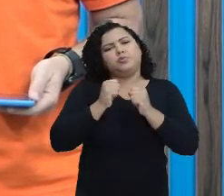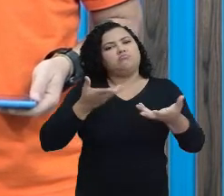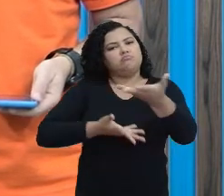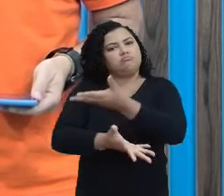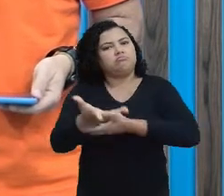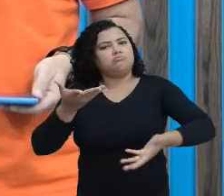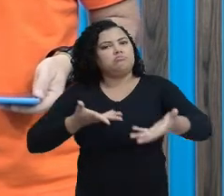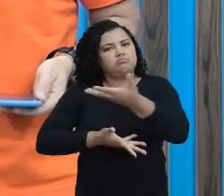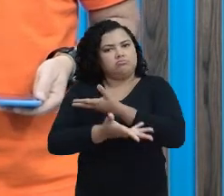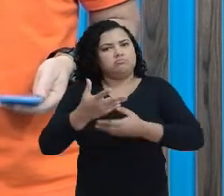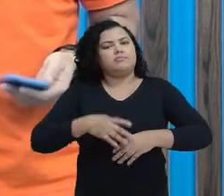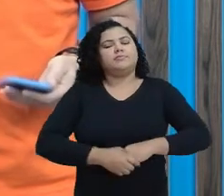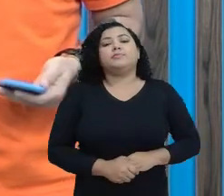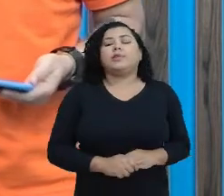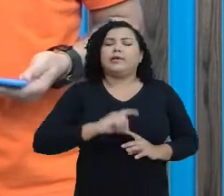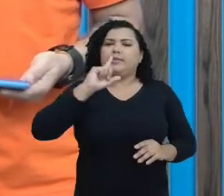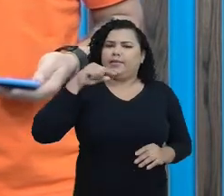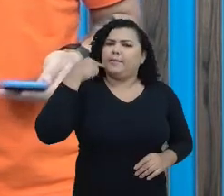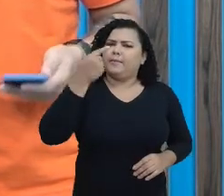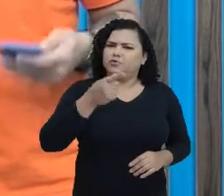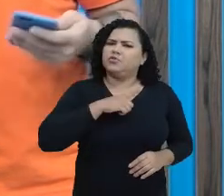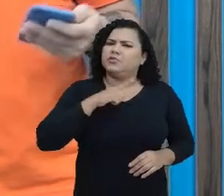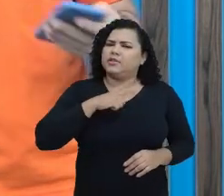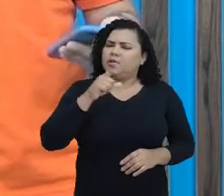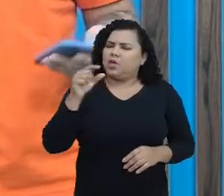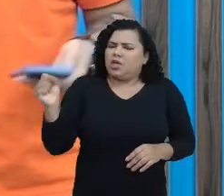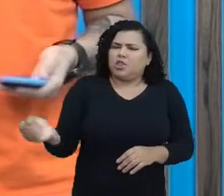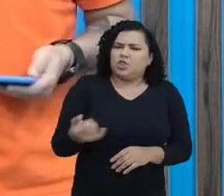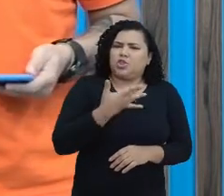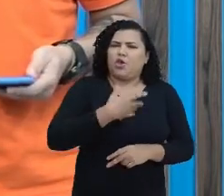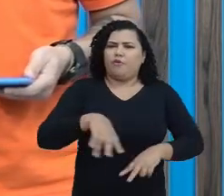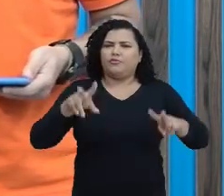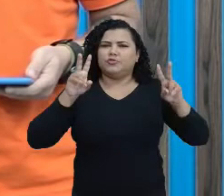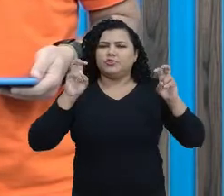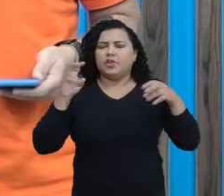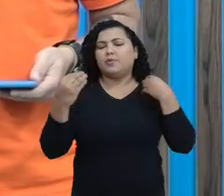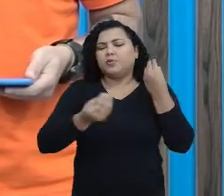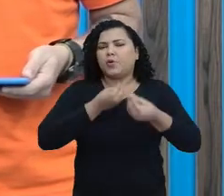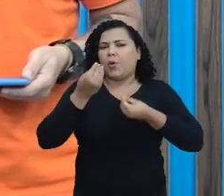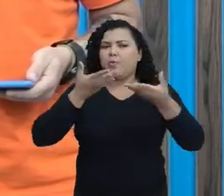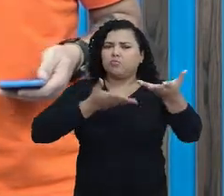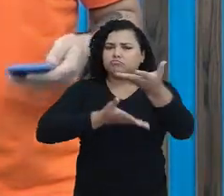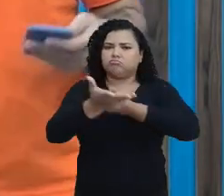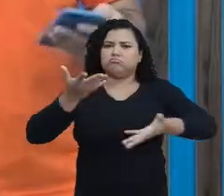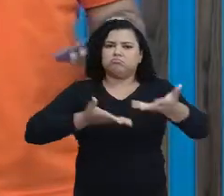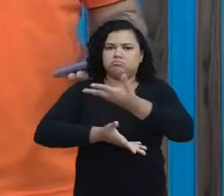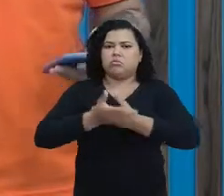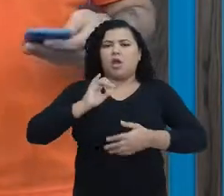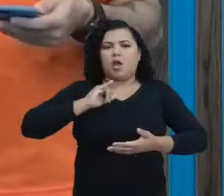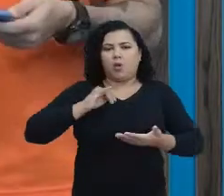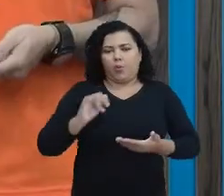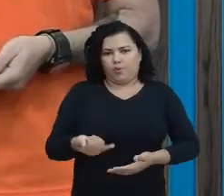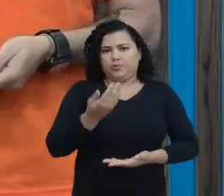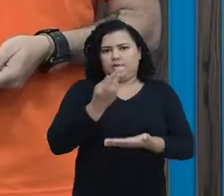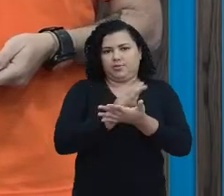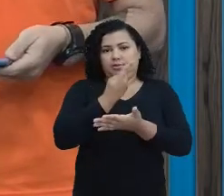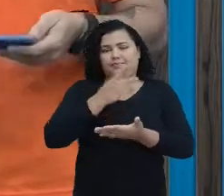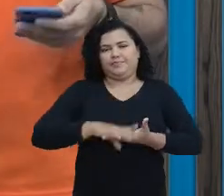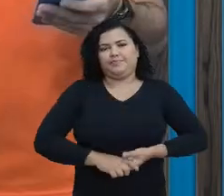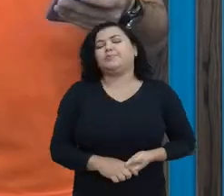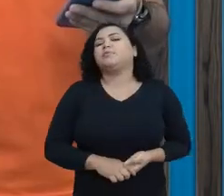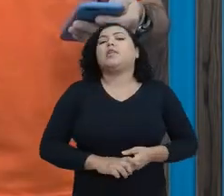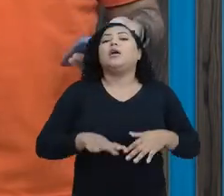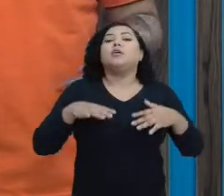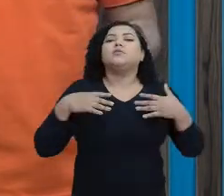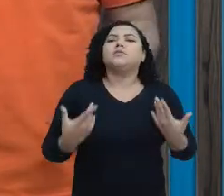tá certo? Mas em breve teremos novidades de como será esse contato conosco, tá bom? Então, todas as